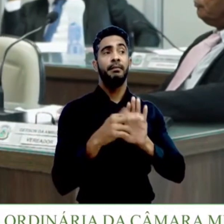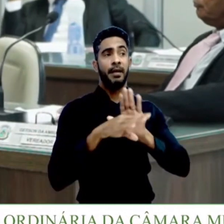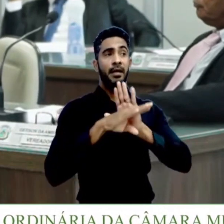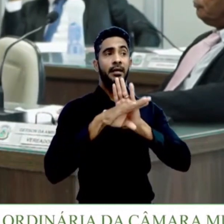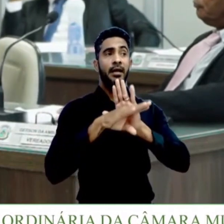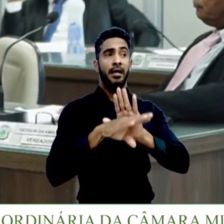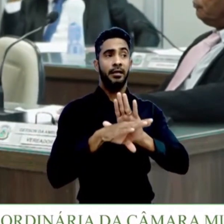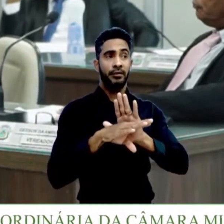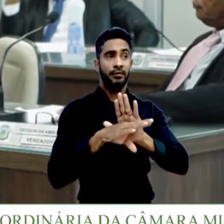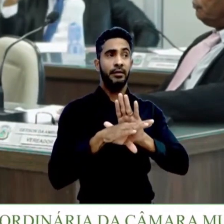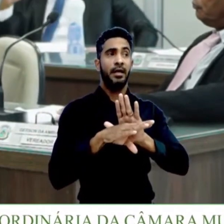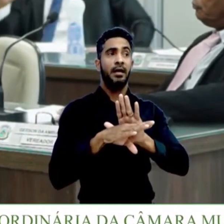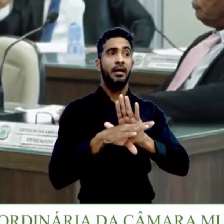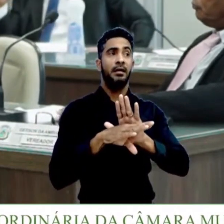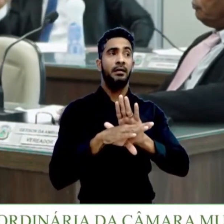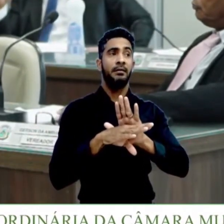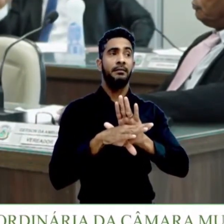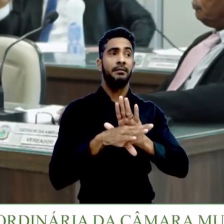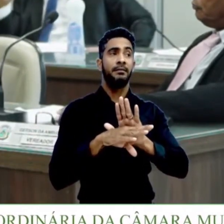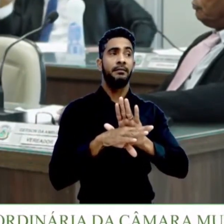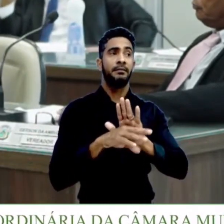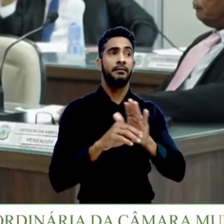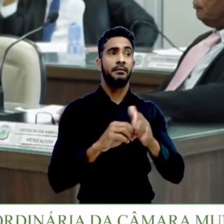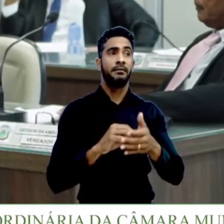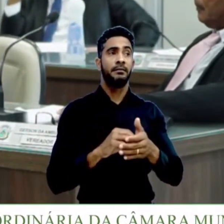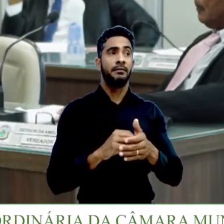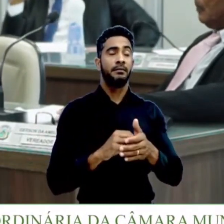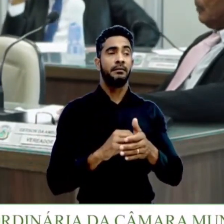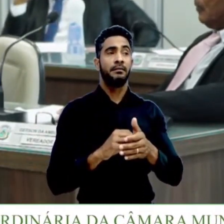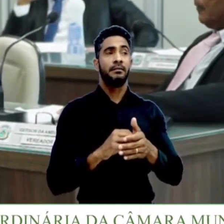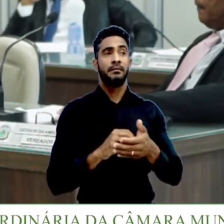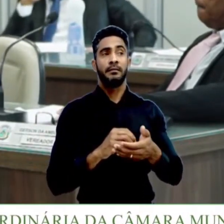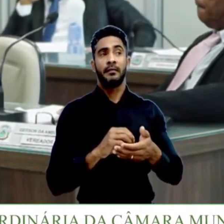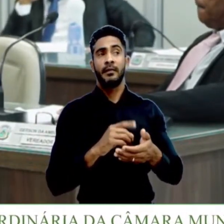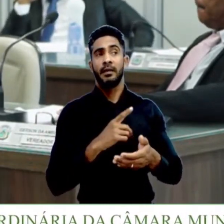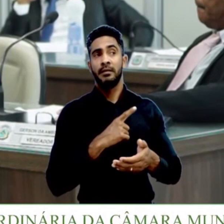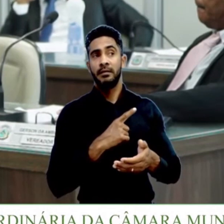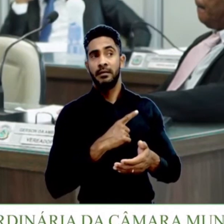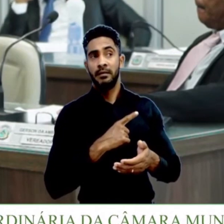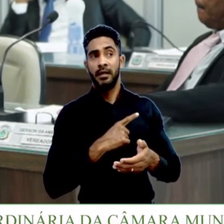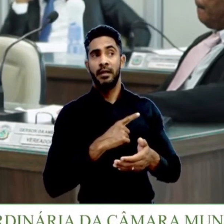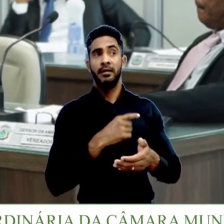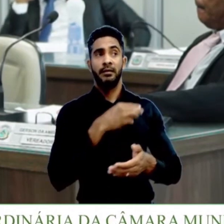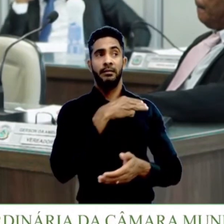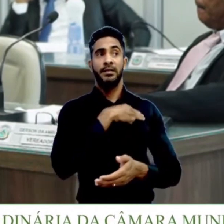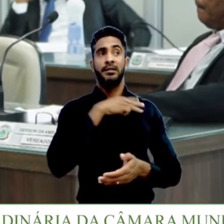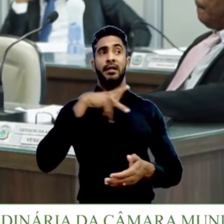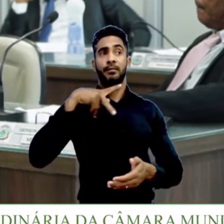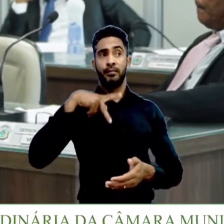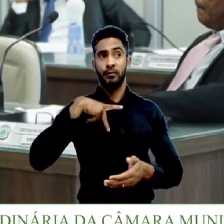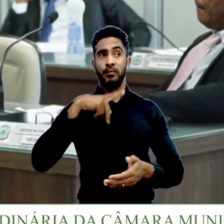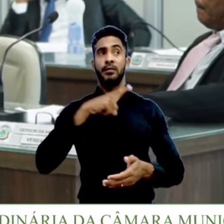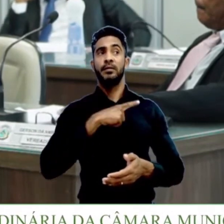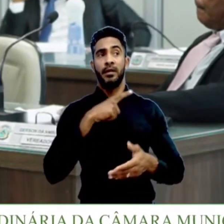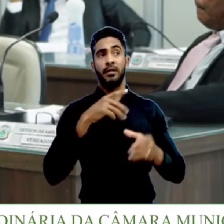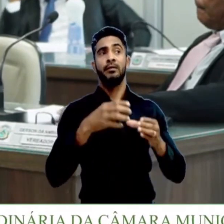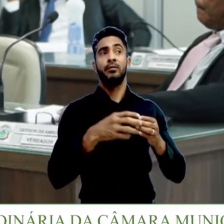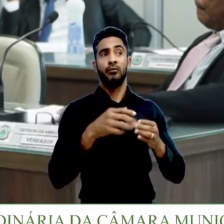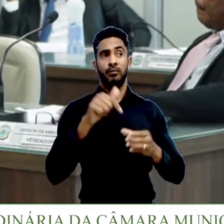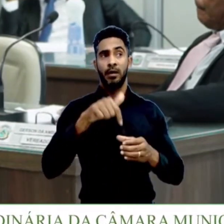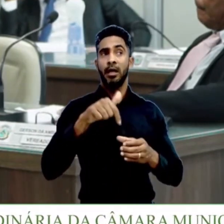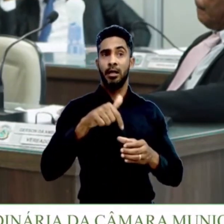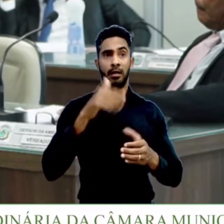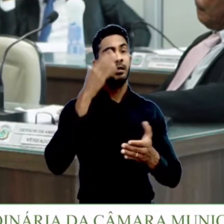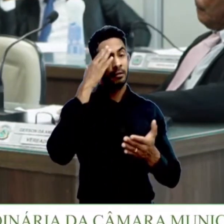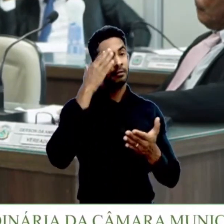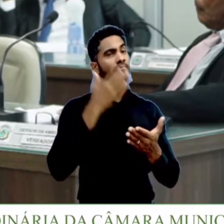ajudar. A sigla é CIMUS, a sigla desse órgão tem dentro do Ministério Público. Aqui já teve,